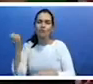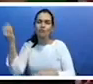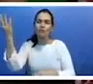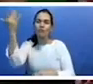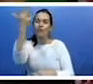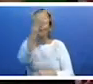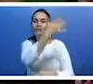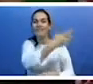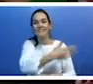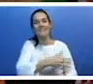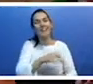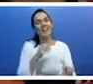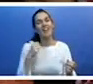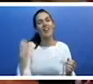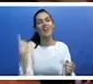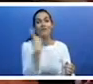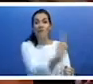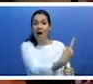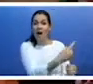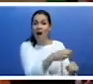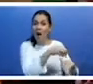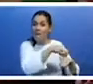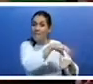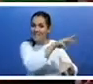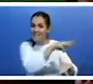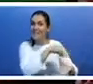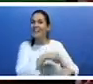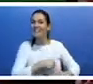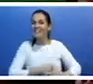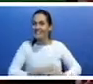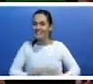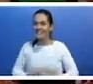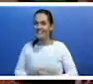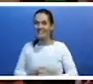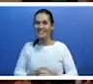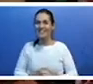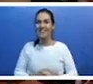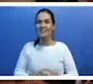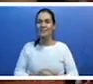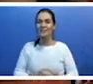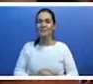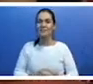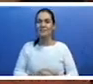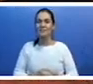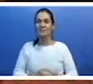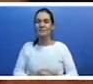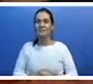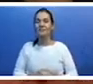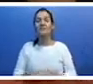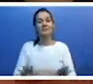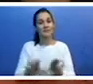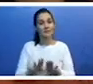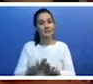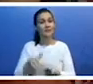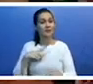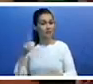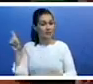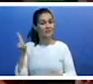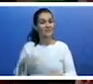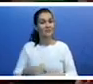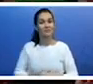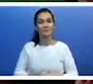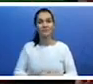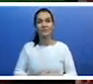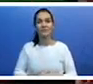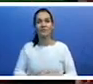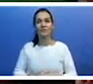do pombo e o pombo levava até o destinatário. Houve esse meio aqui de levar as mensagens, né?